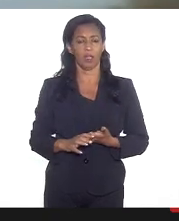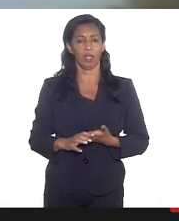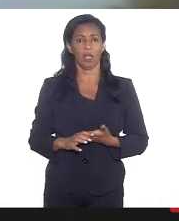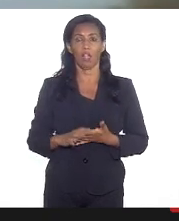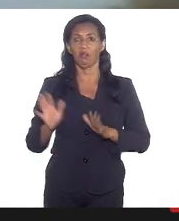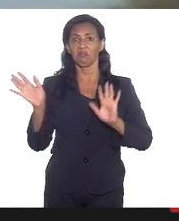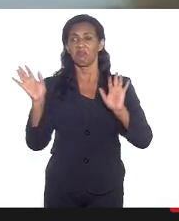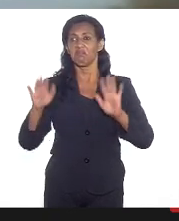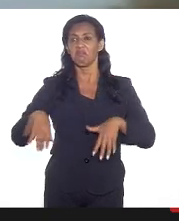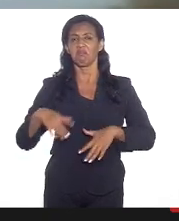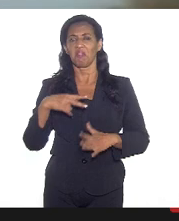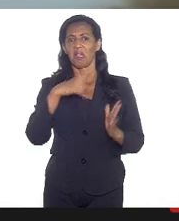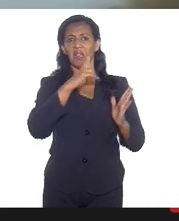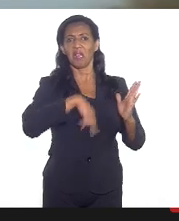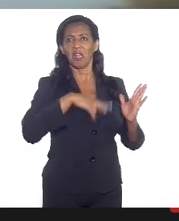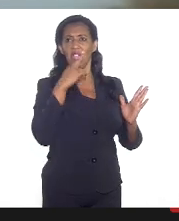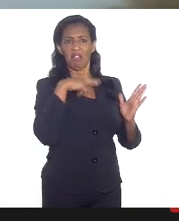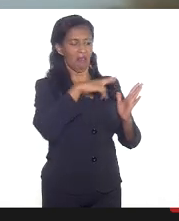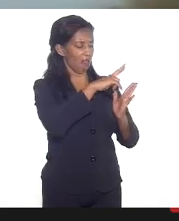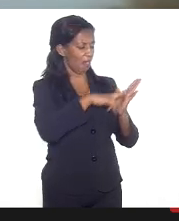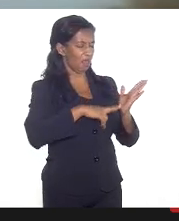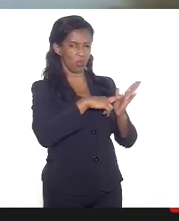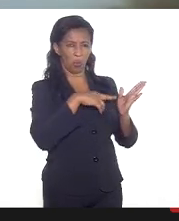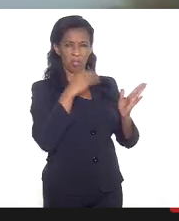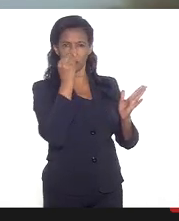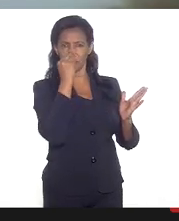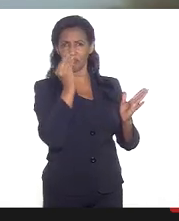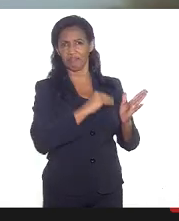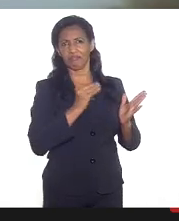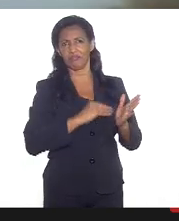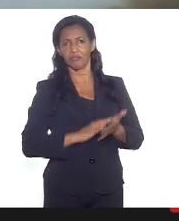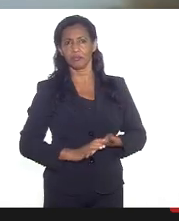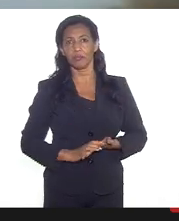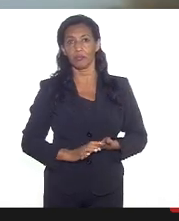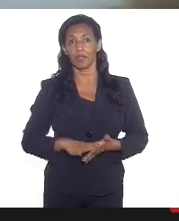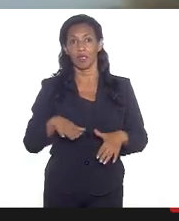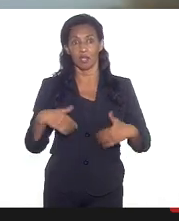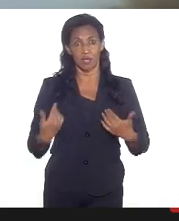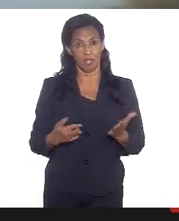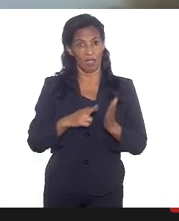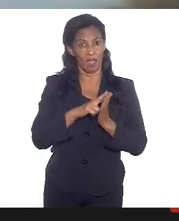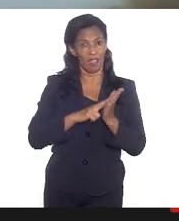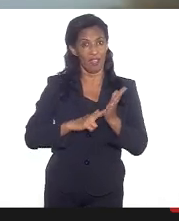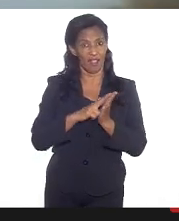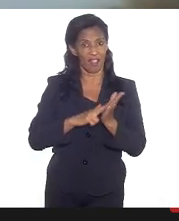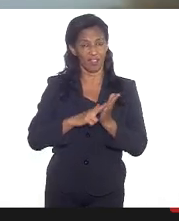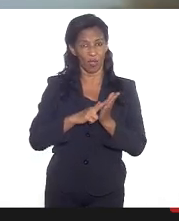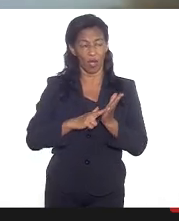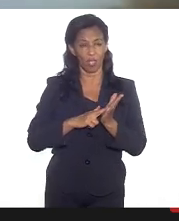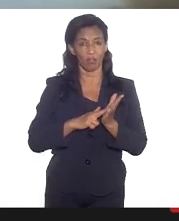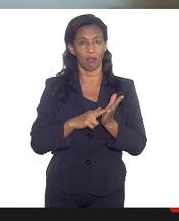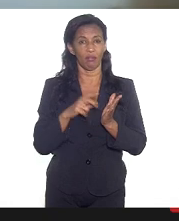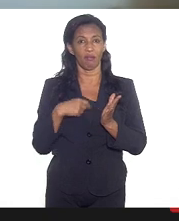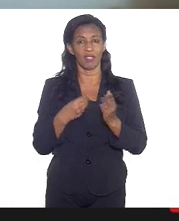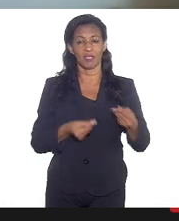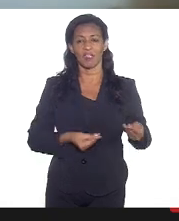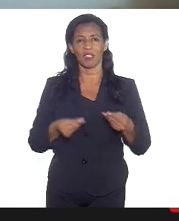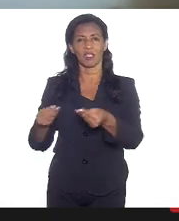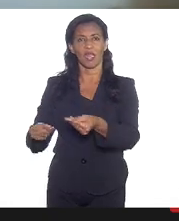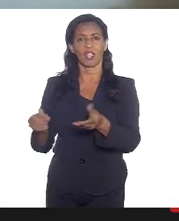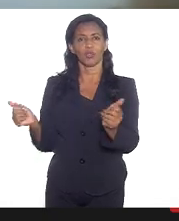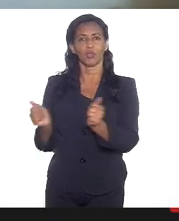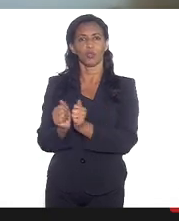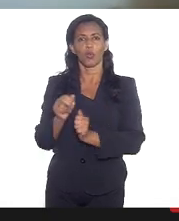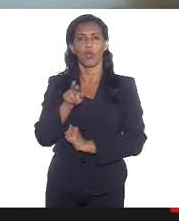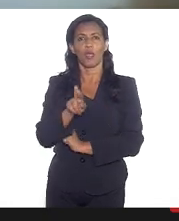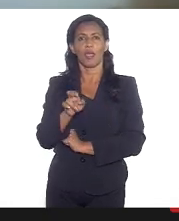relatório. Desta vez, os relatórios serão entregues contra recibo, né? Para